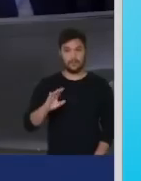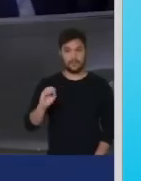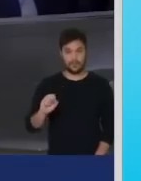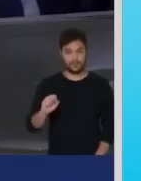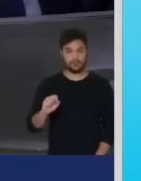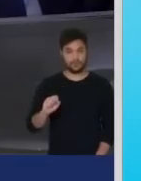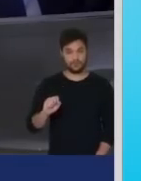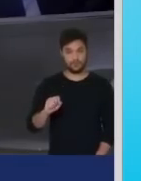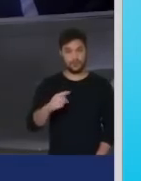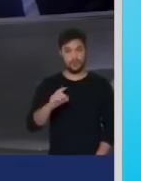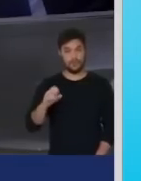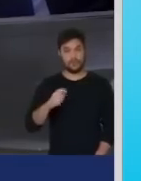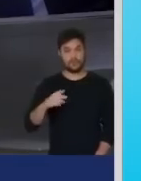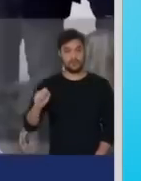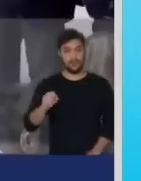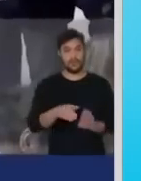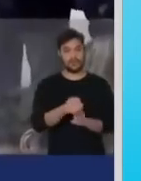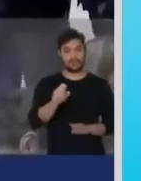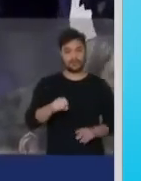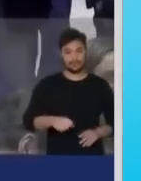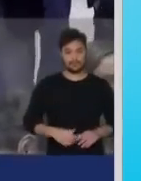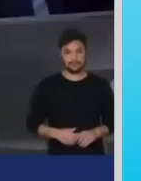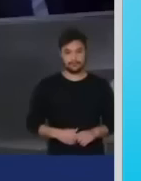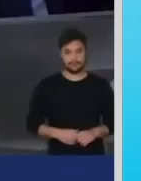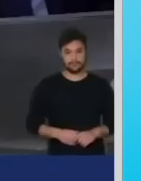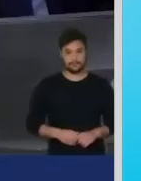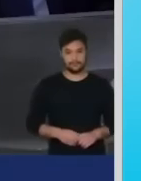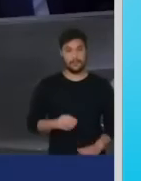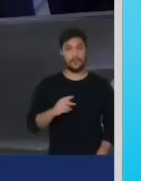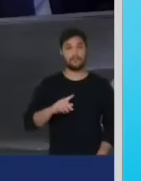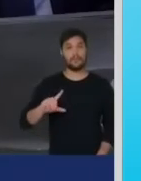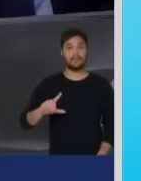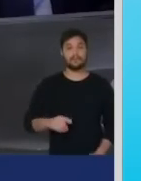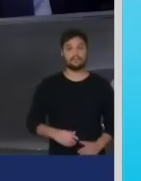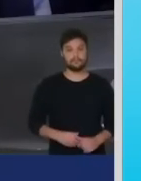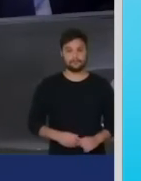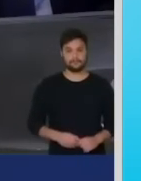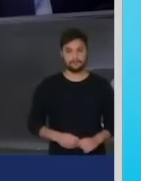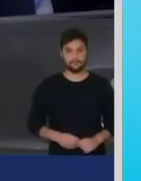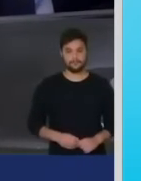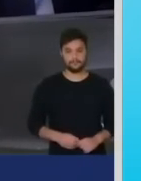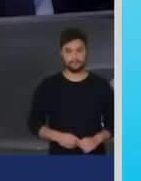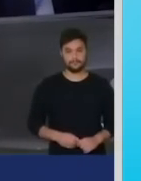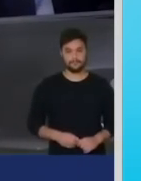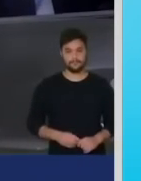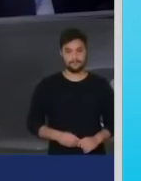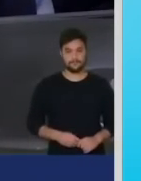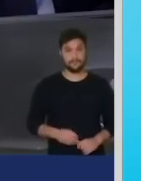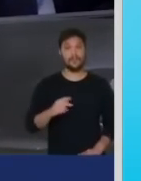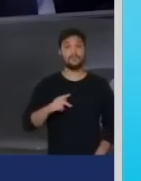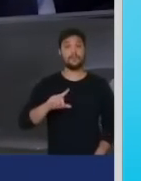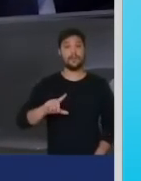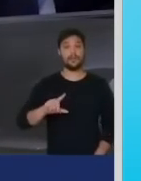há qualquer esforço de convencimento não há qualquer é trabalho para se ter uma base